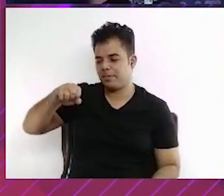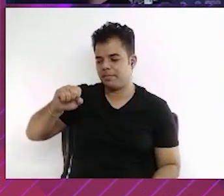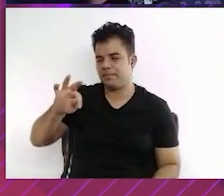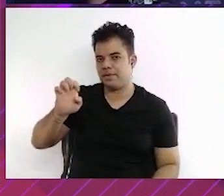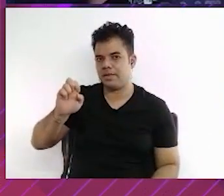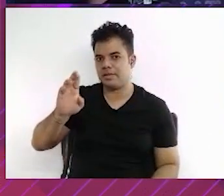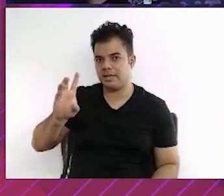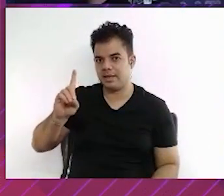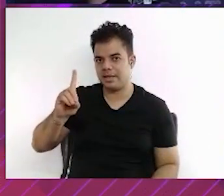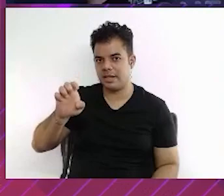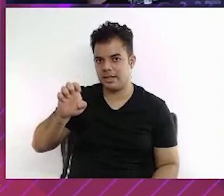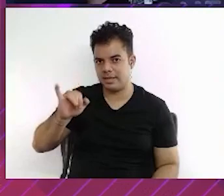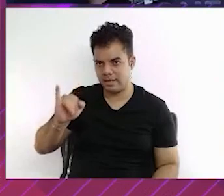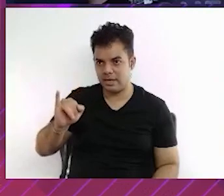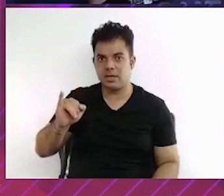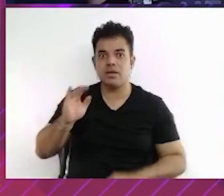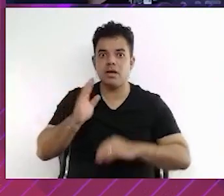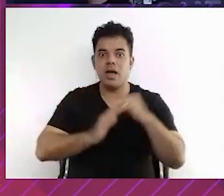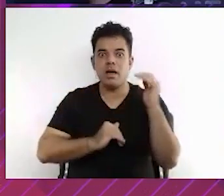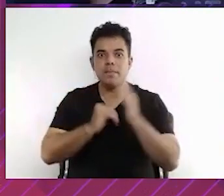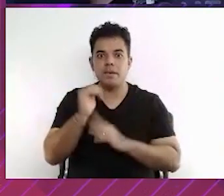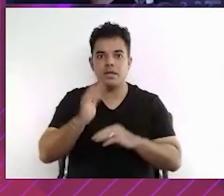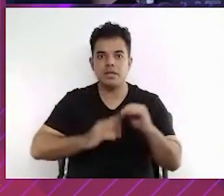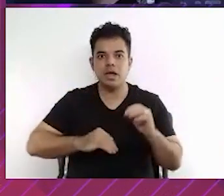manualmente, era um trabalho do cão, né?